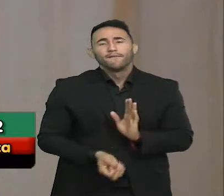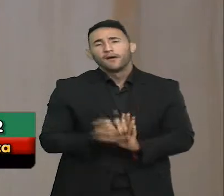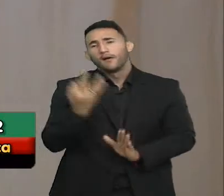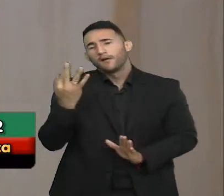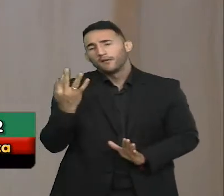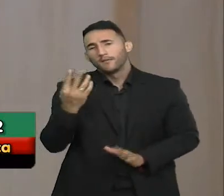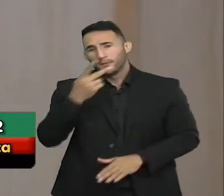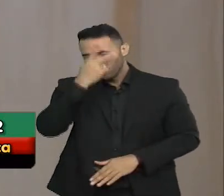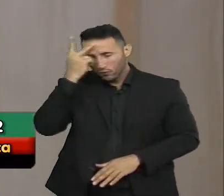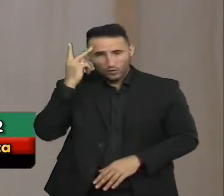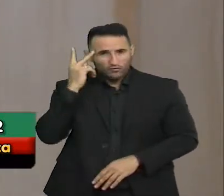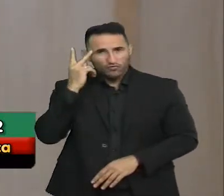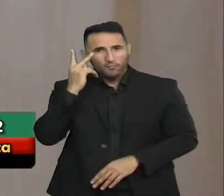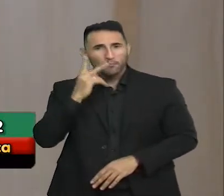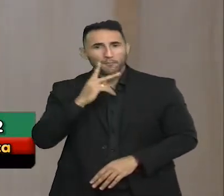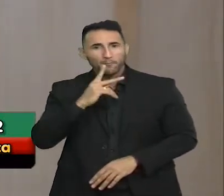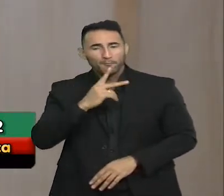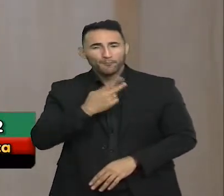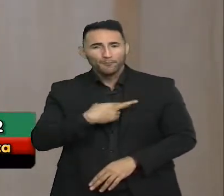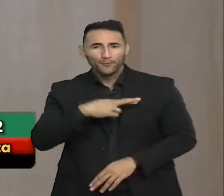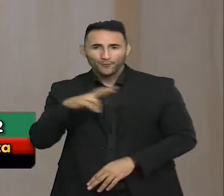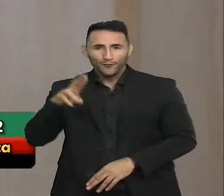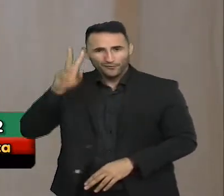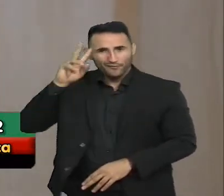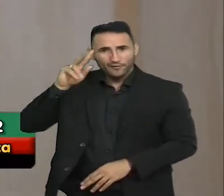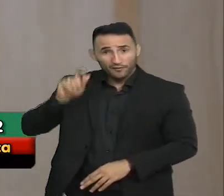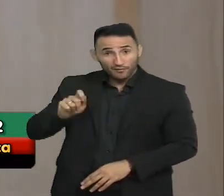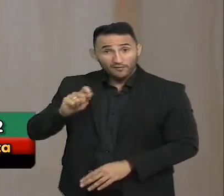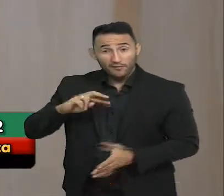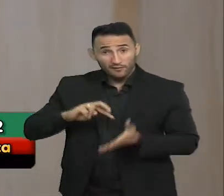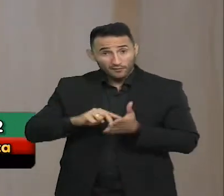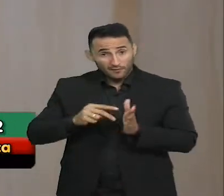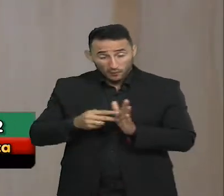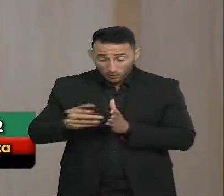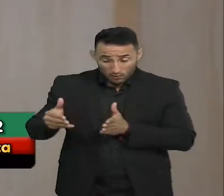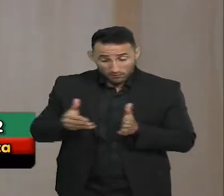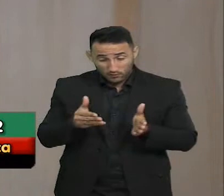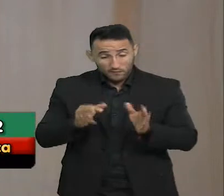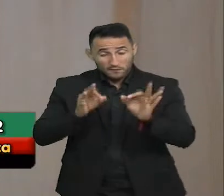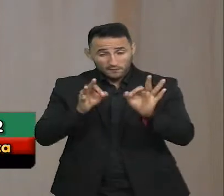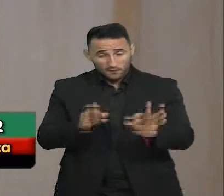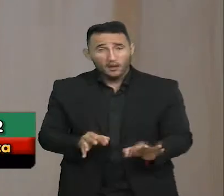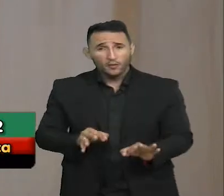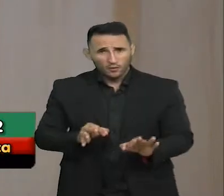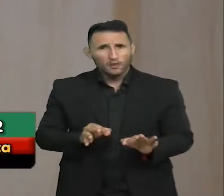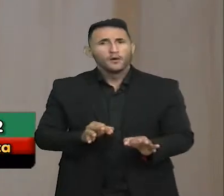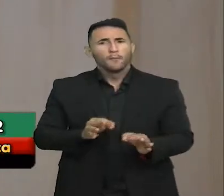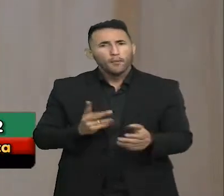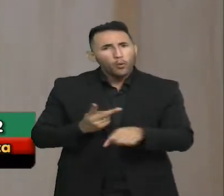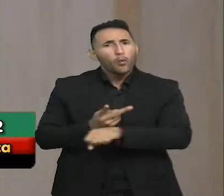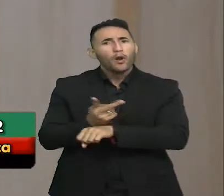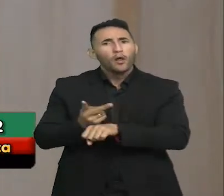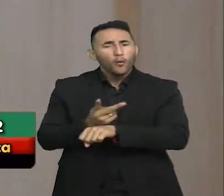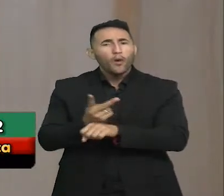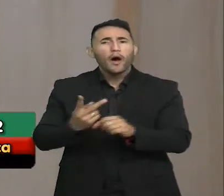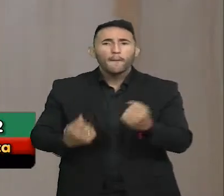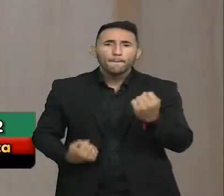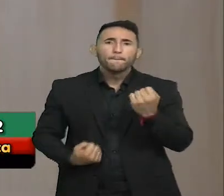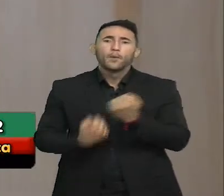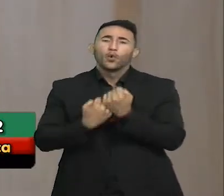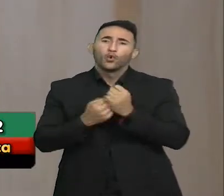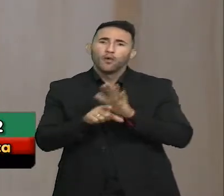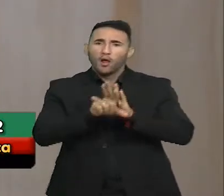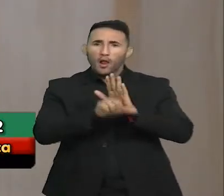matriz africana. Significa que vocês estão no caminho certo. Legitimação poder é